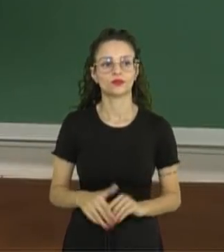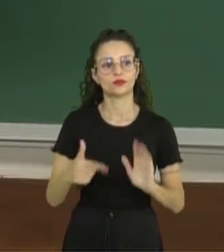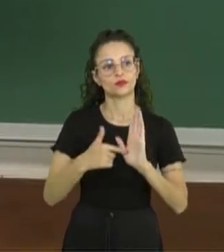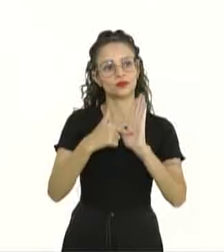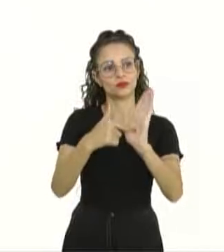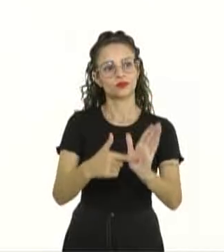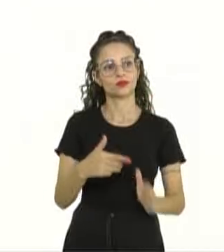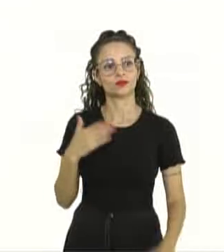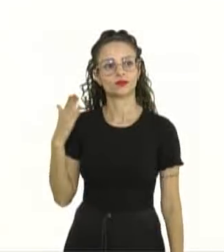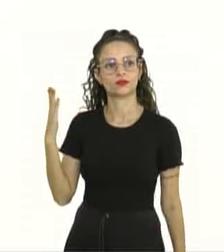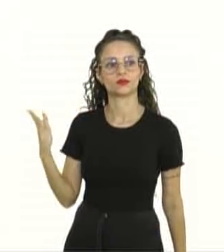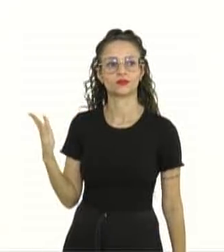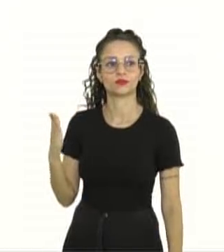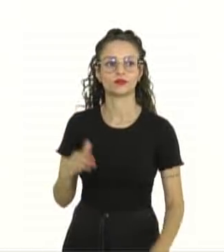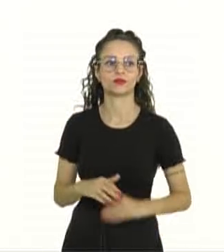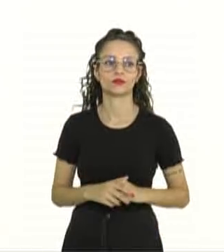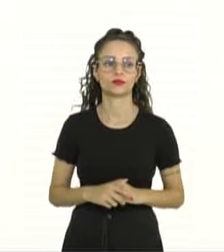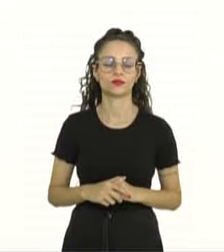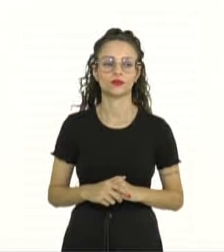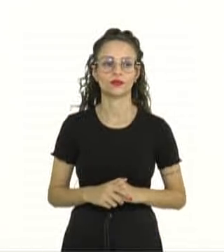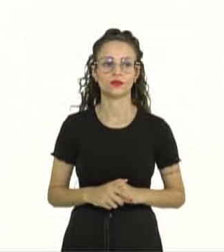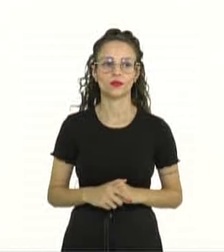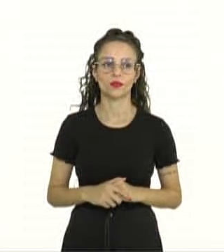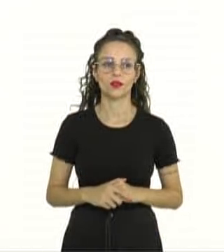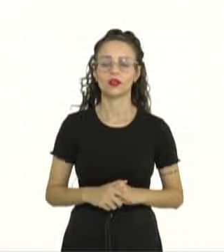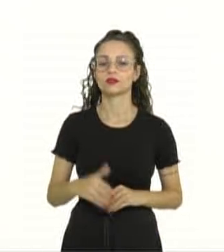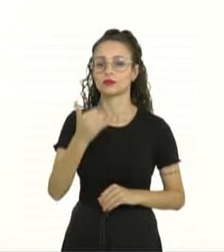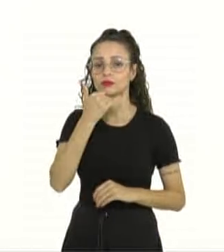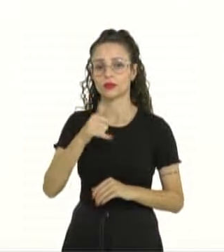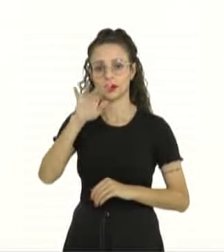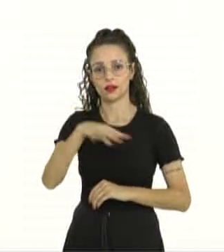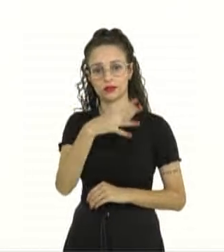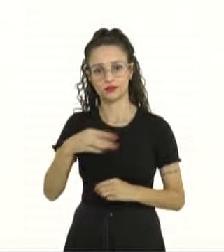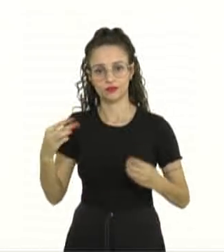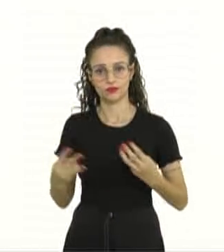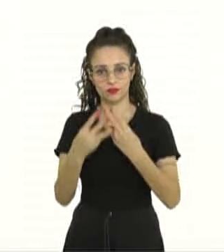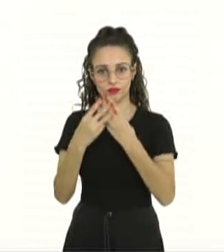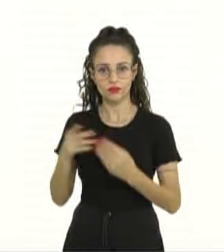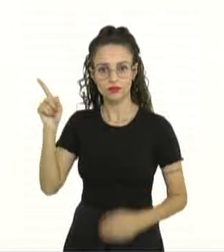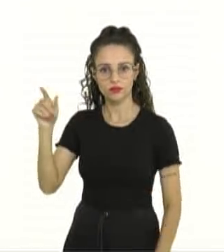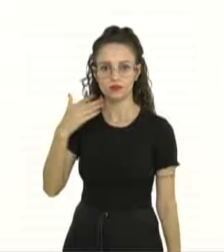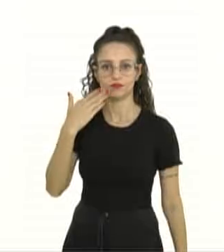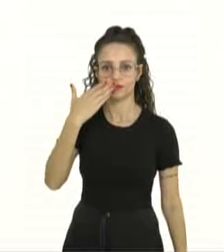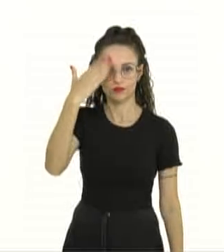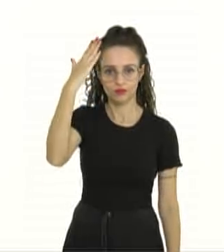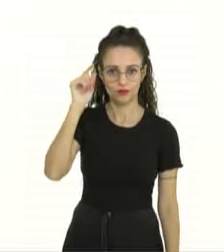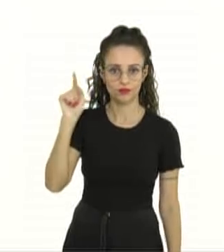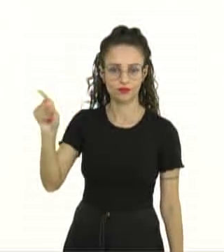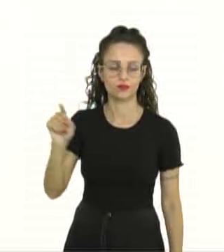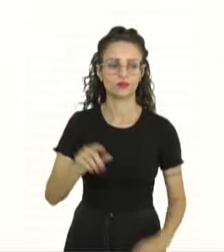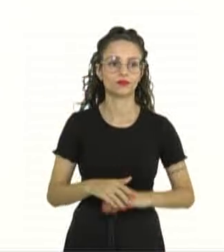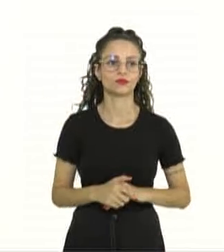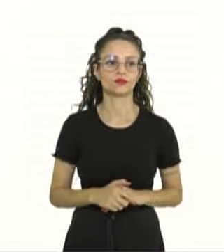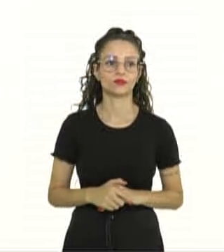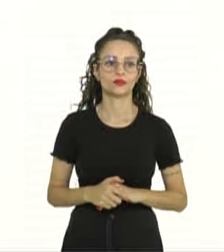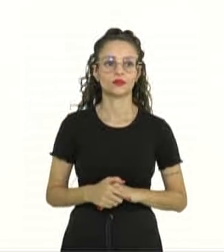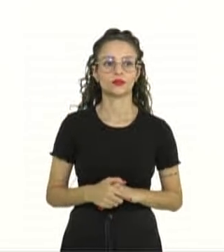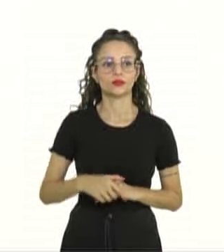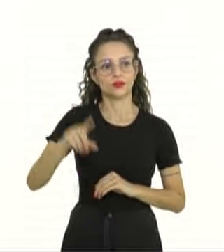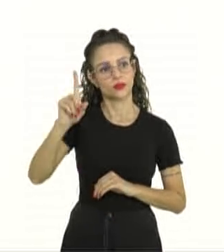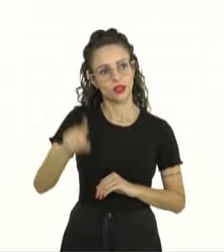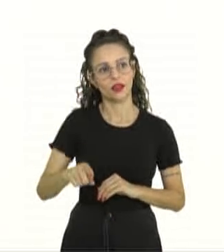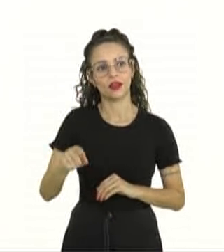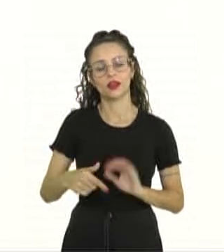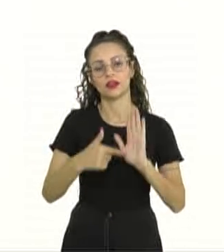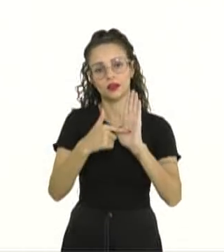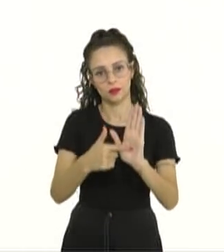representando Maomé recitando o Alcorão, o livro sagrado dos muçulmanos, em Meca. É uma imagem do